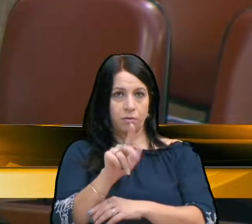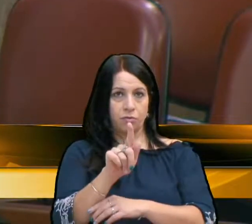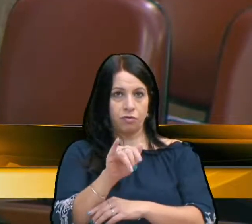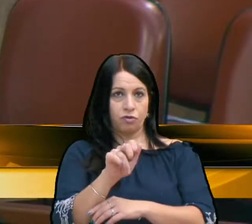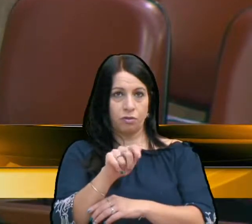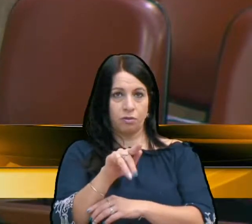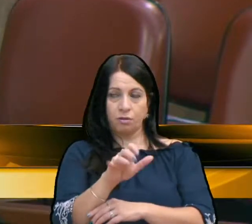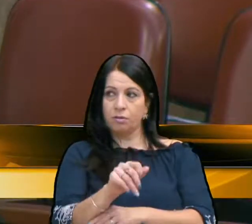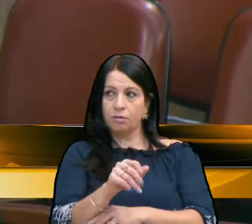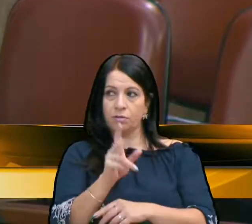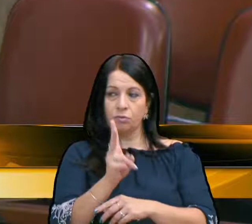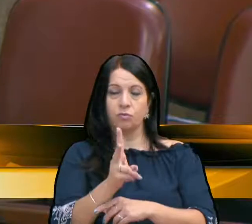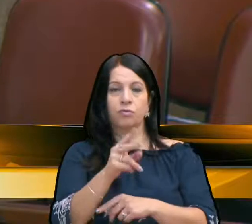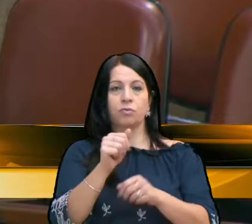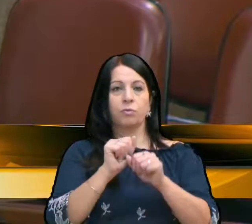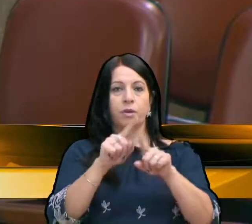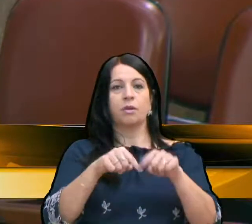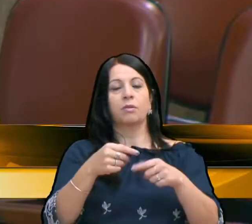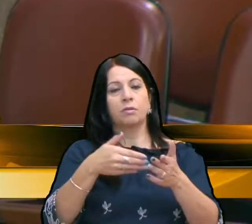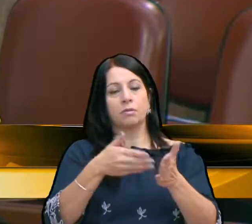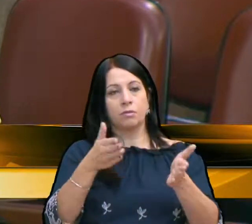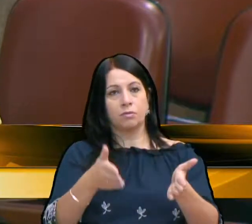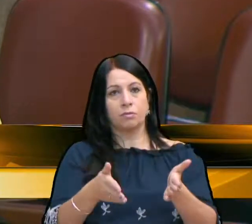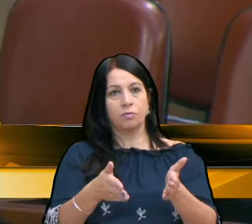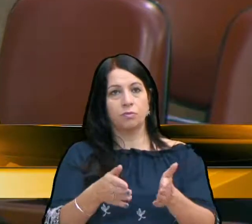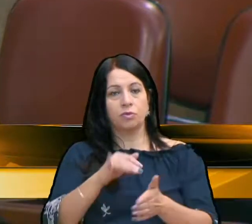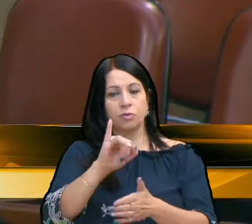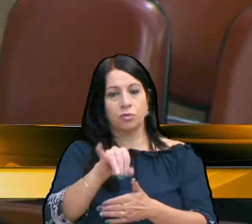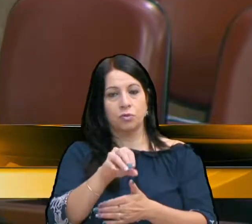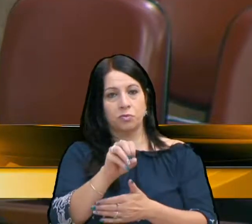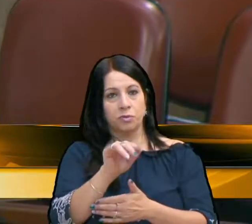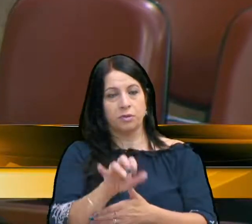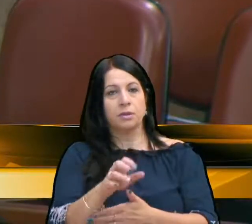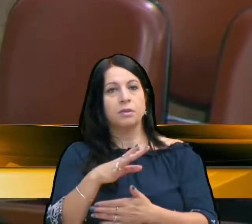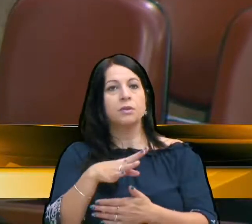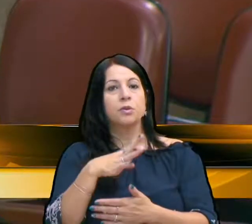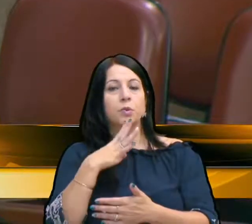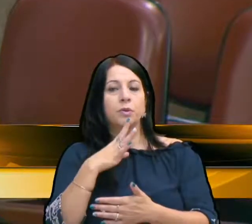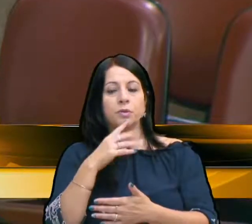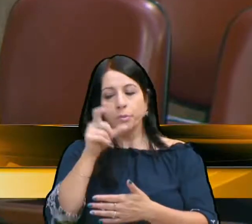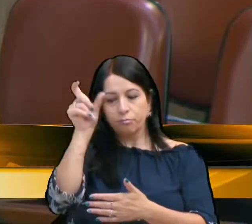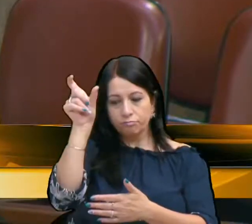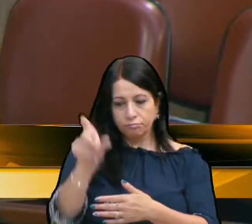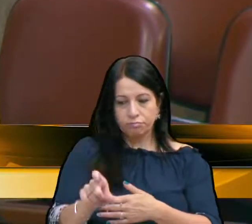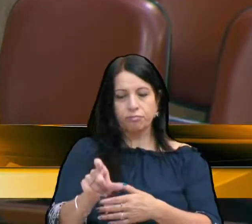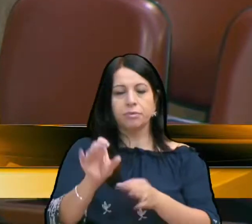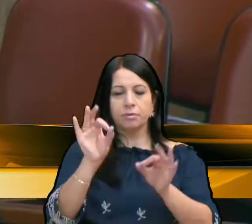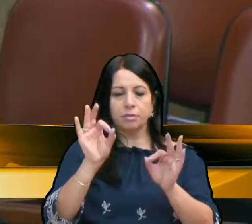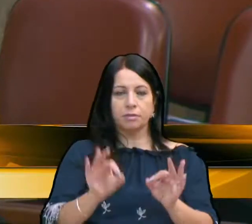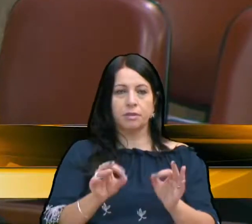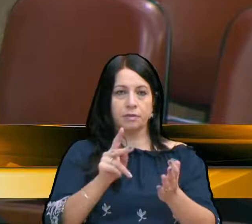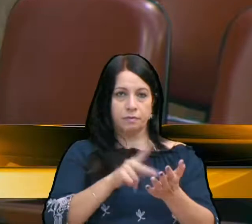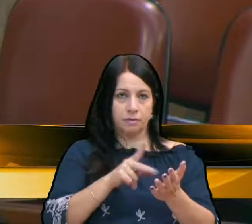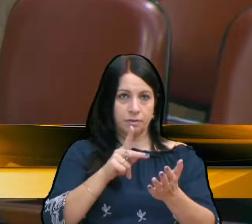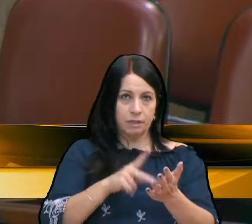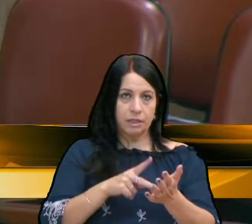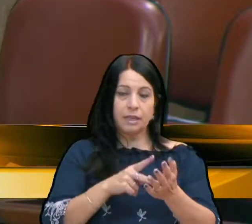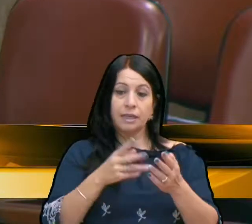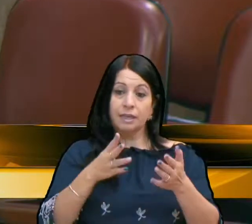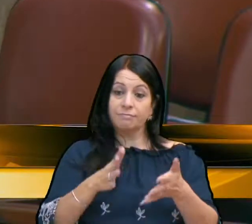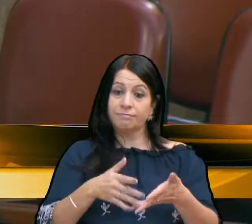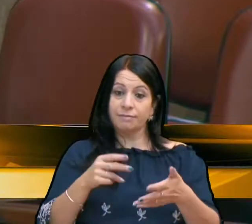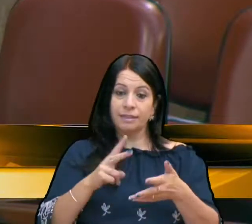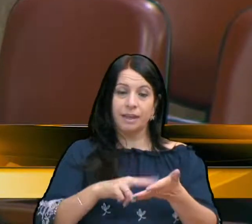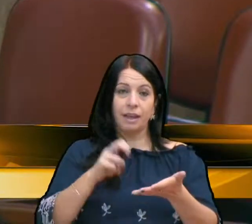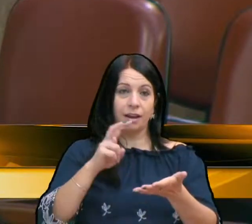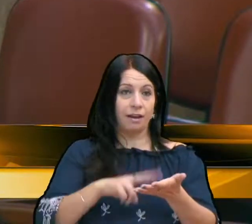mesmo local até a atualidade. José era conhecido pela sua personalidade íntegra, honesta e bastante alegre, sendo